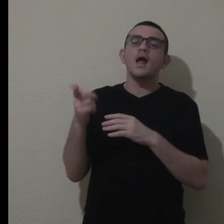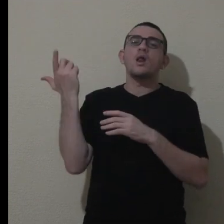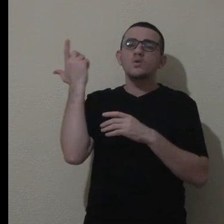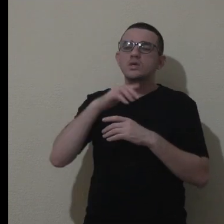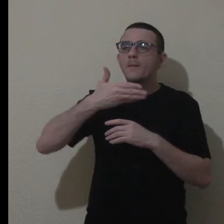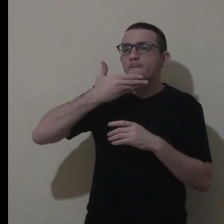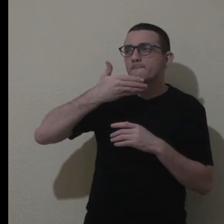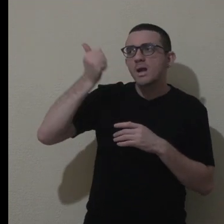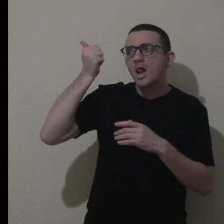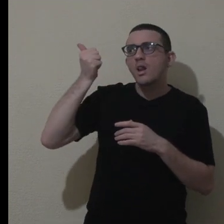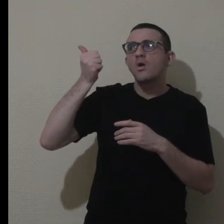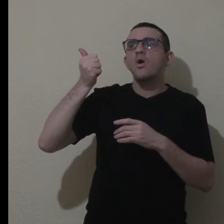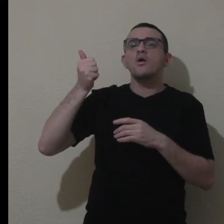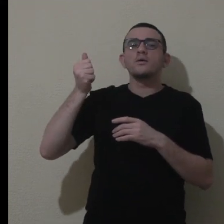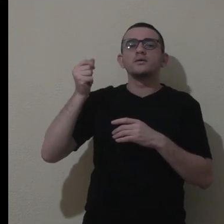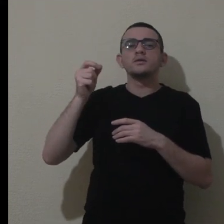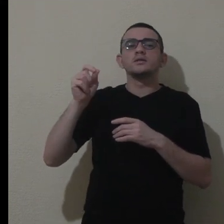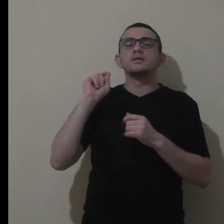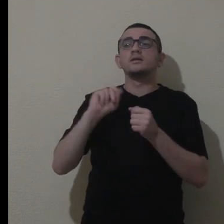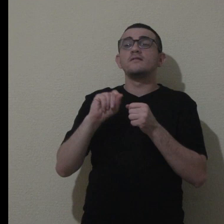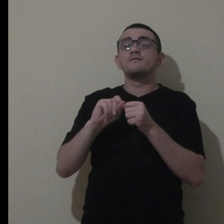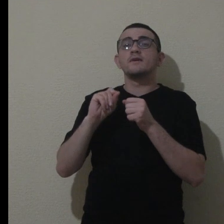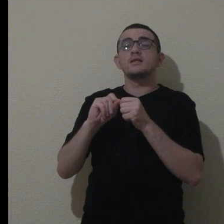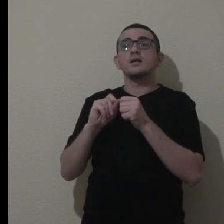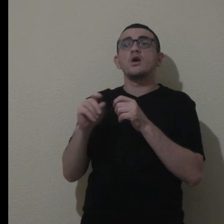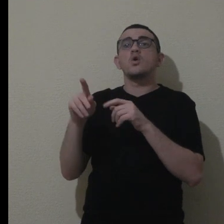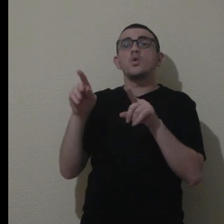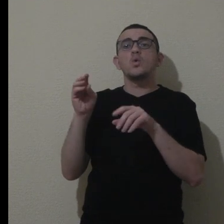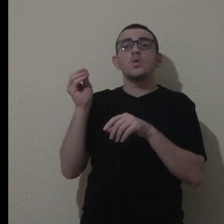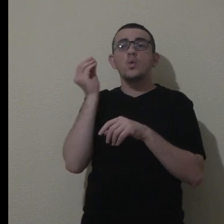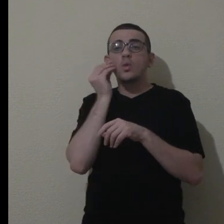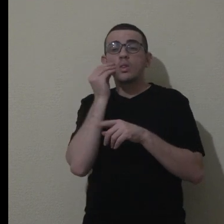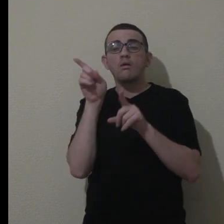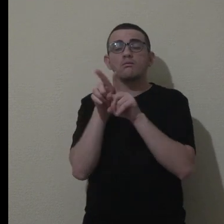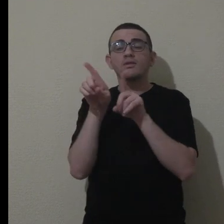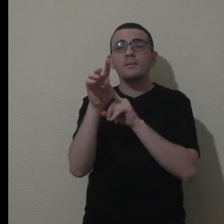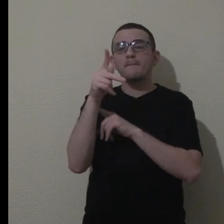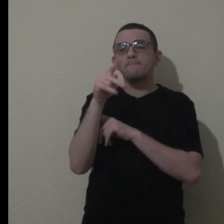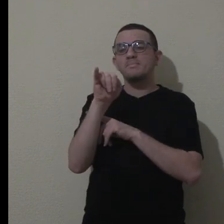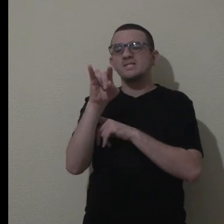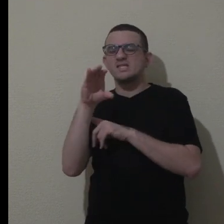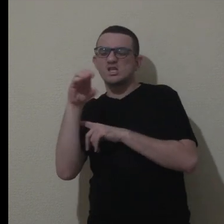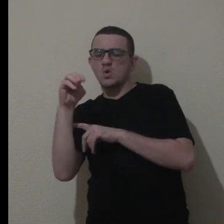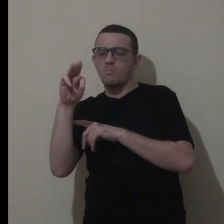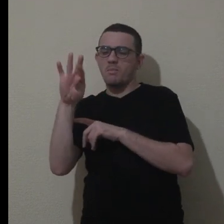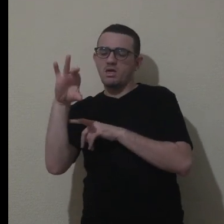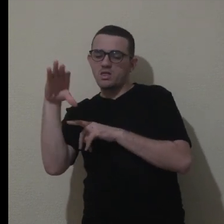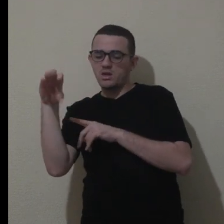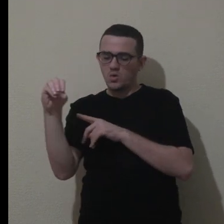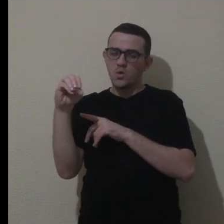davam-se melhor em termos de testes psicométricos, né? Eles não pararam aí,